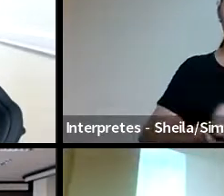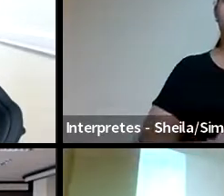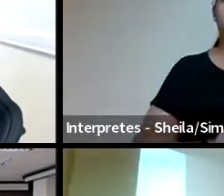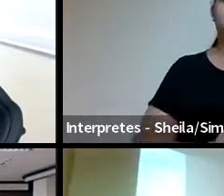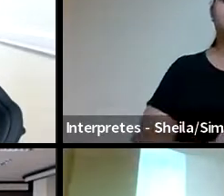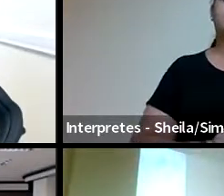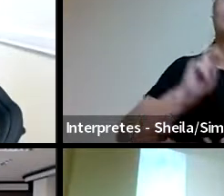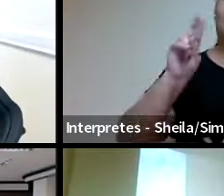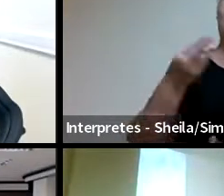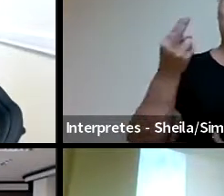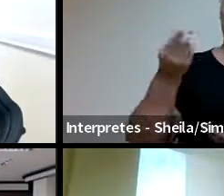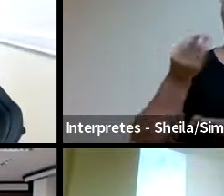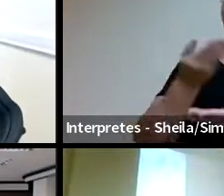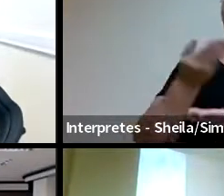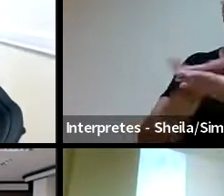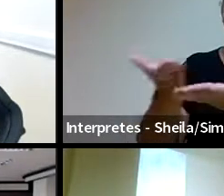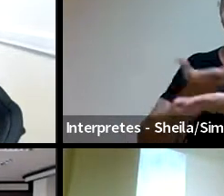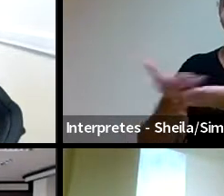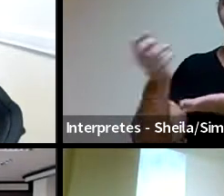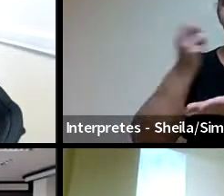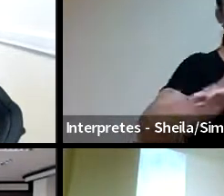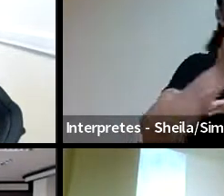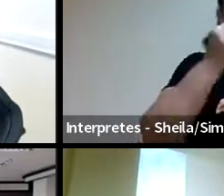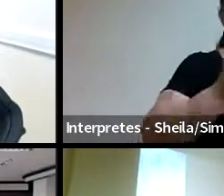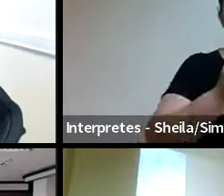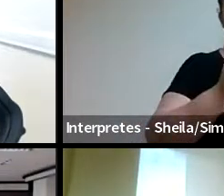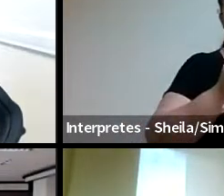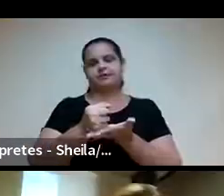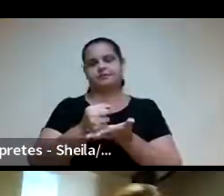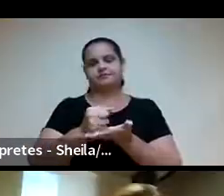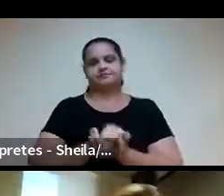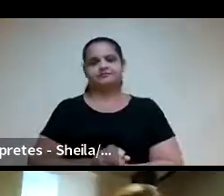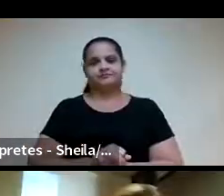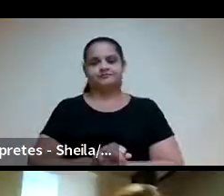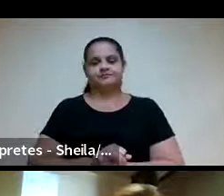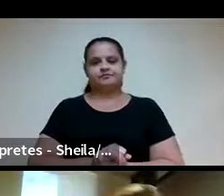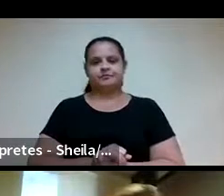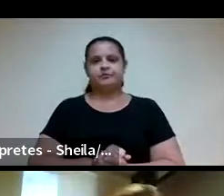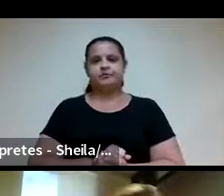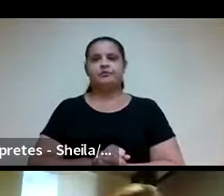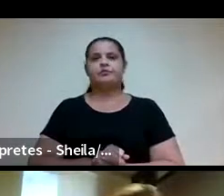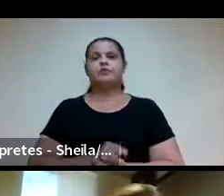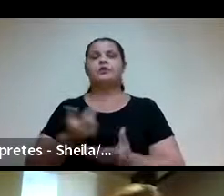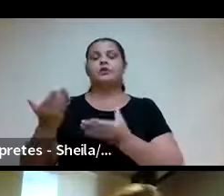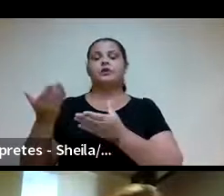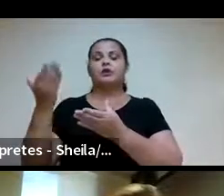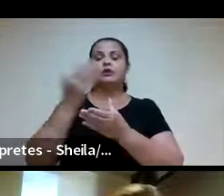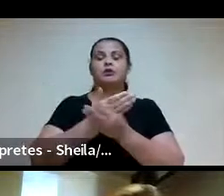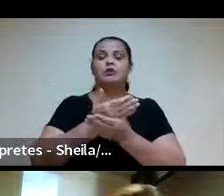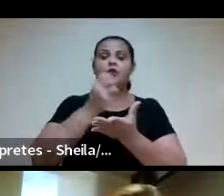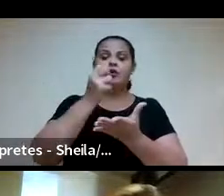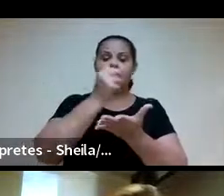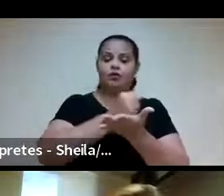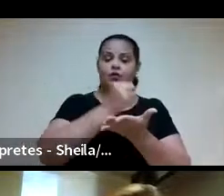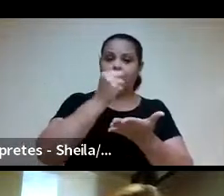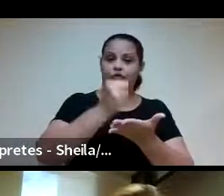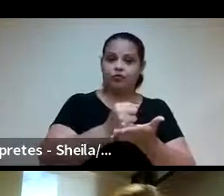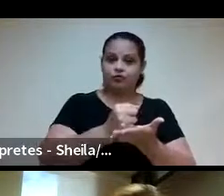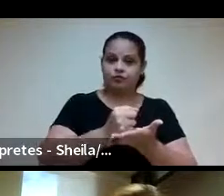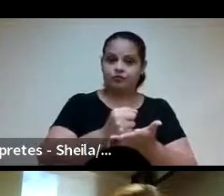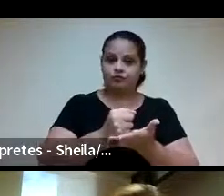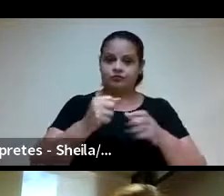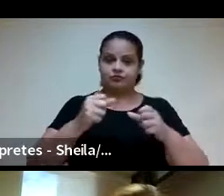intimação em audiências que foram subsequentemente designadas. No caso dos autos, o documento constante no ID